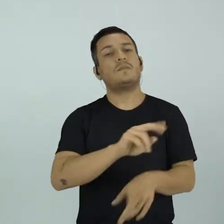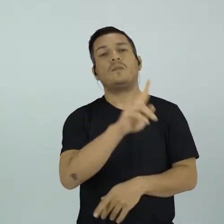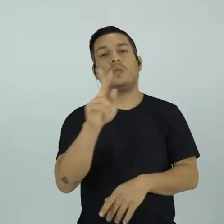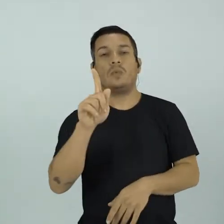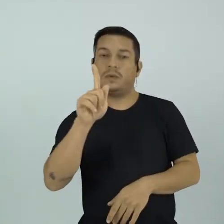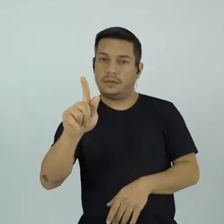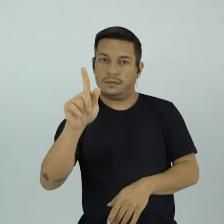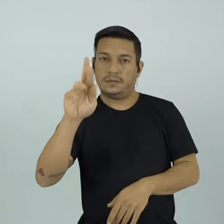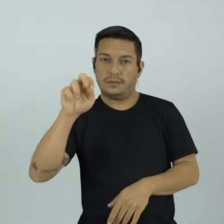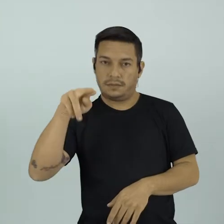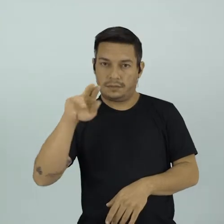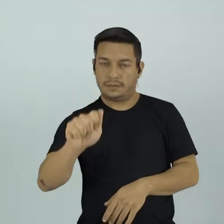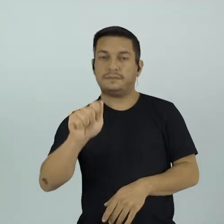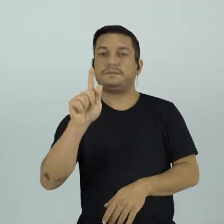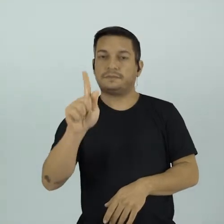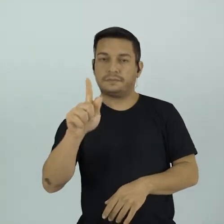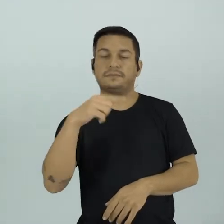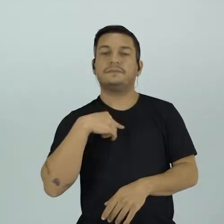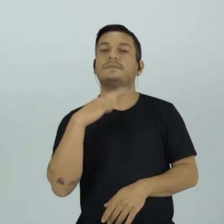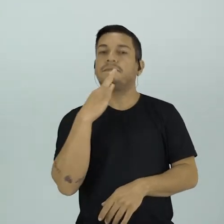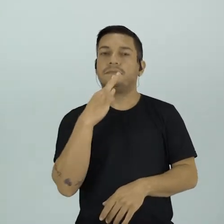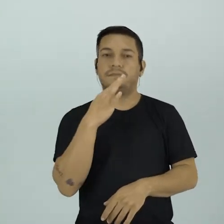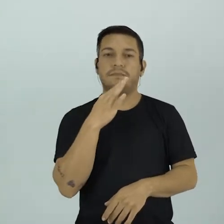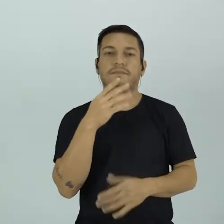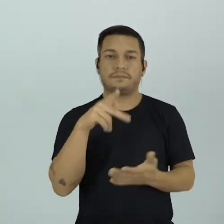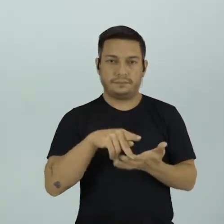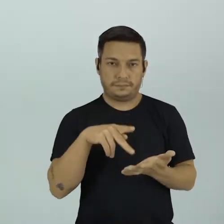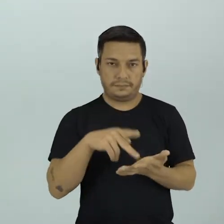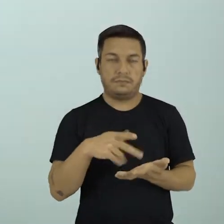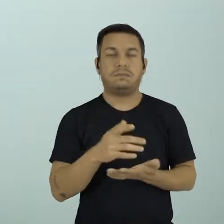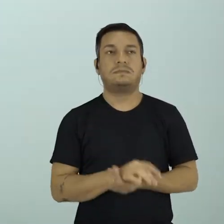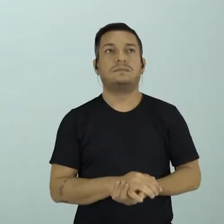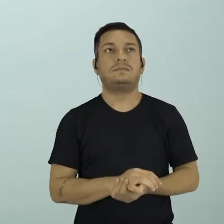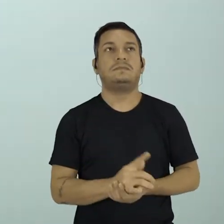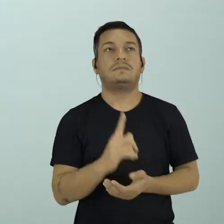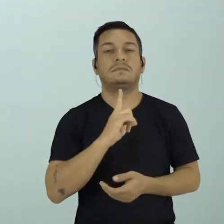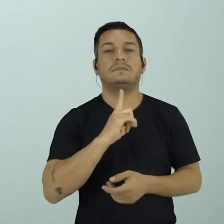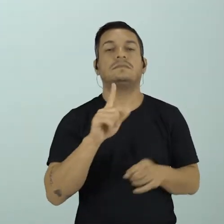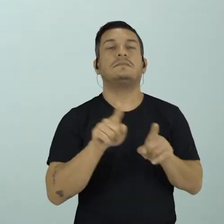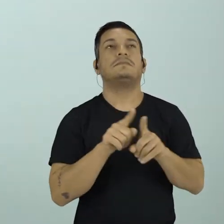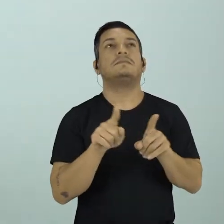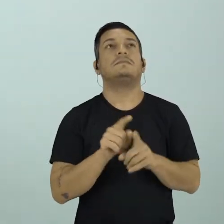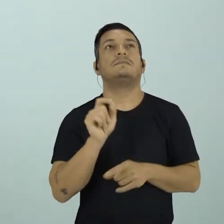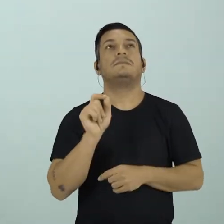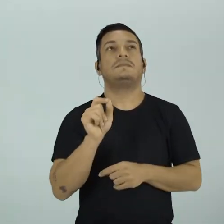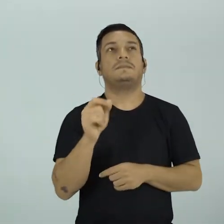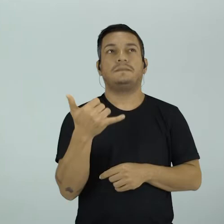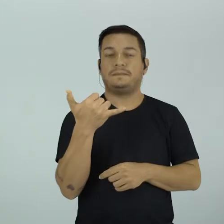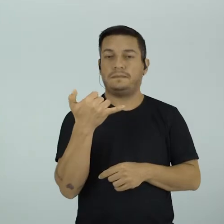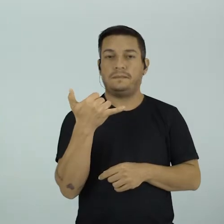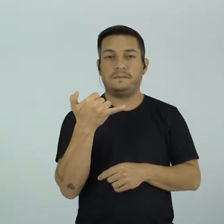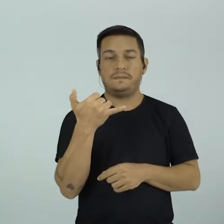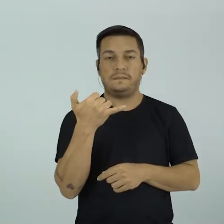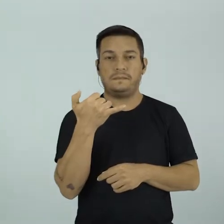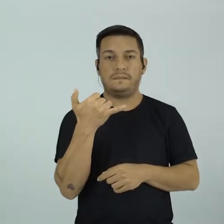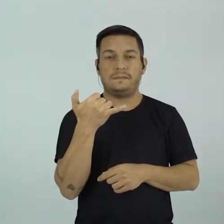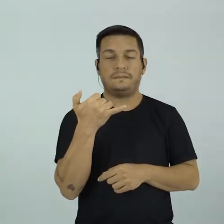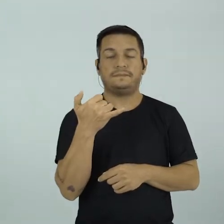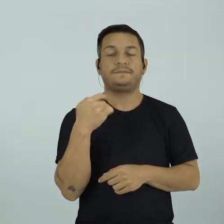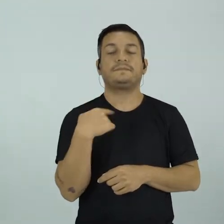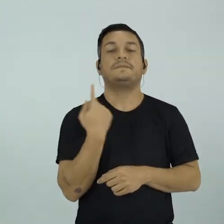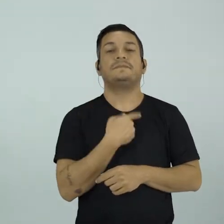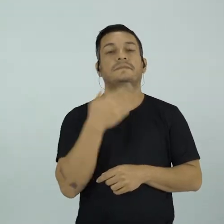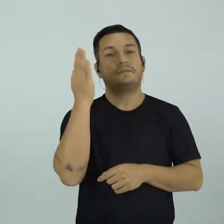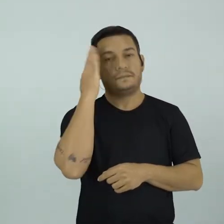grama, que são os mais conhecidos, não é verdade? Temos também aqui uma canetinha, que nós